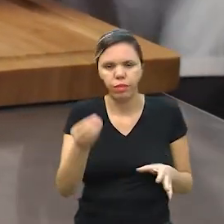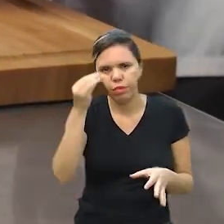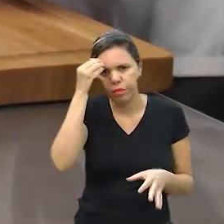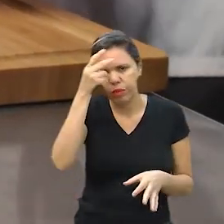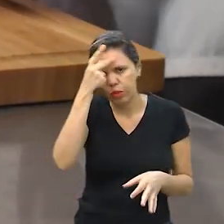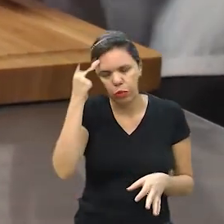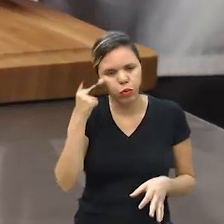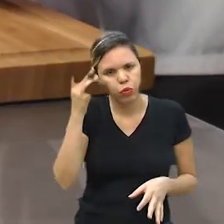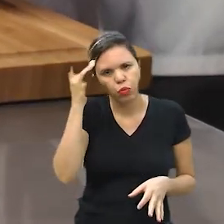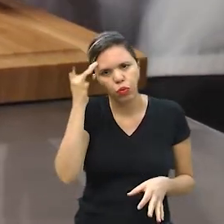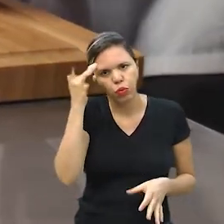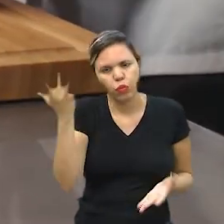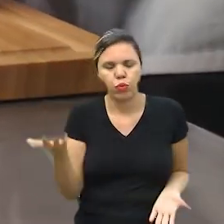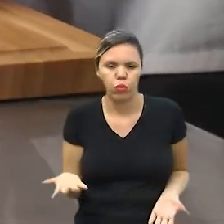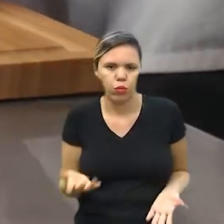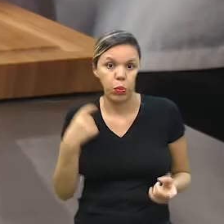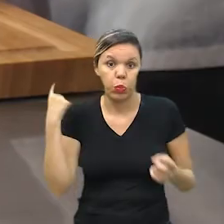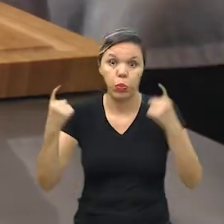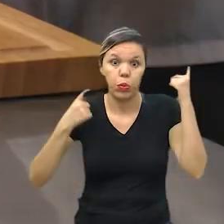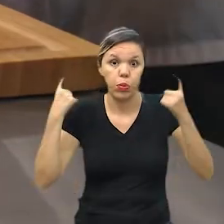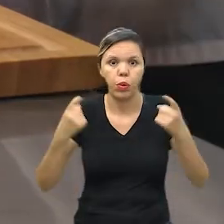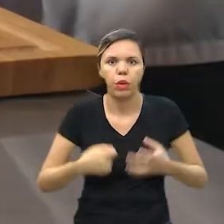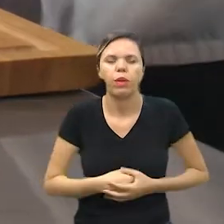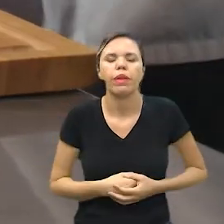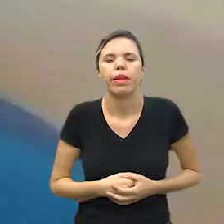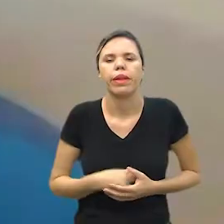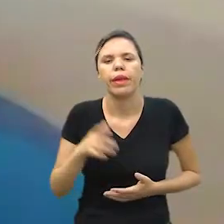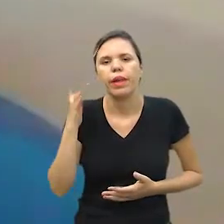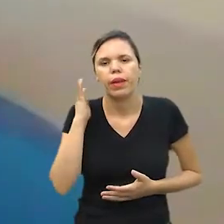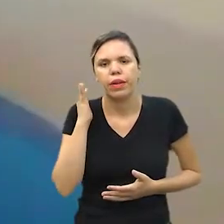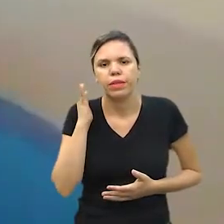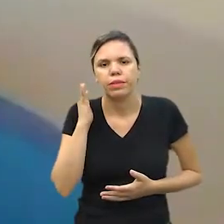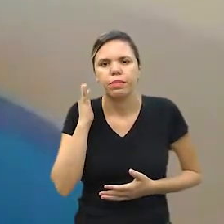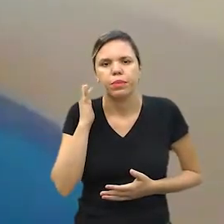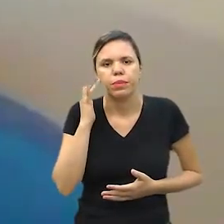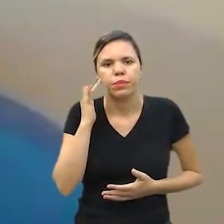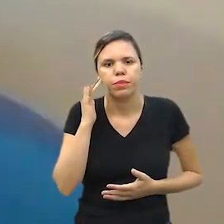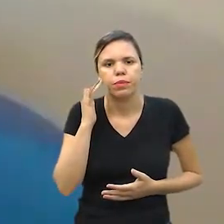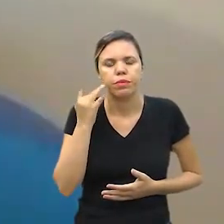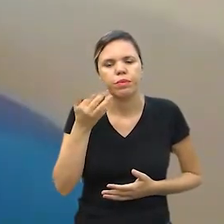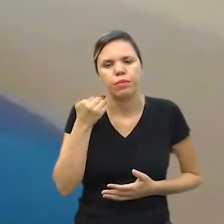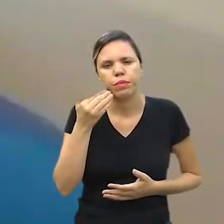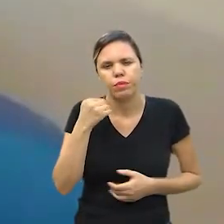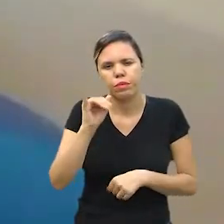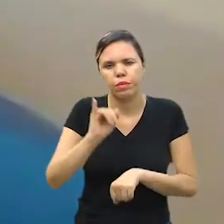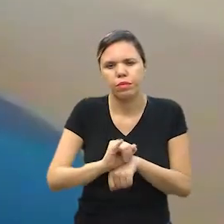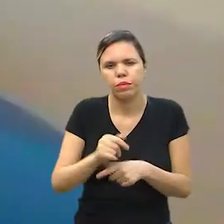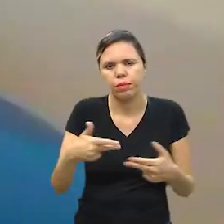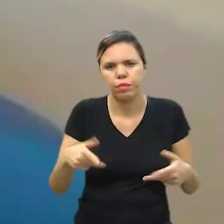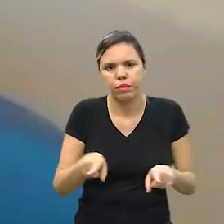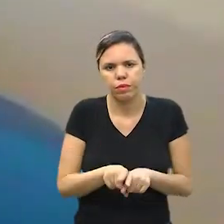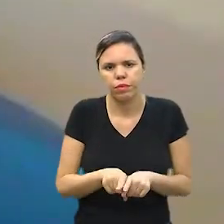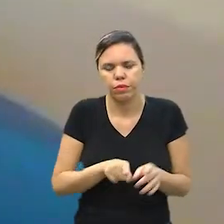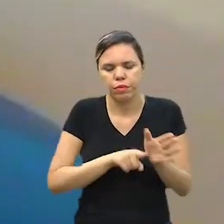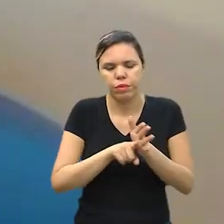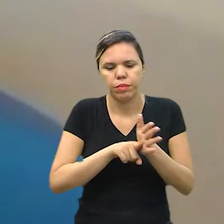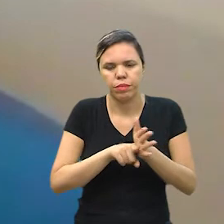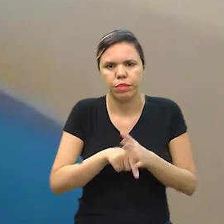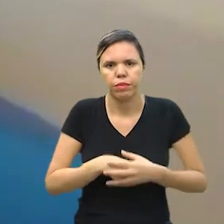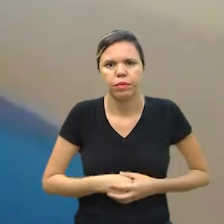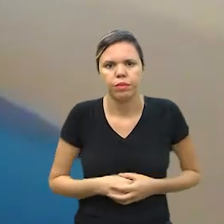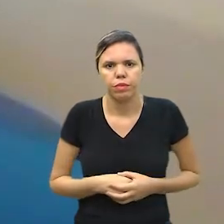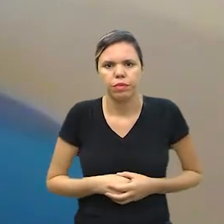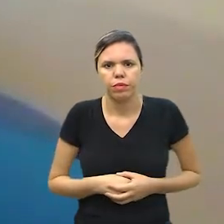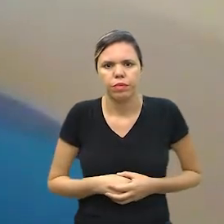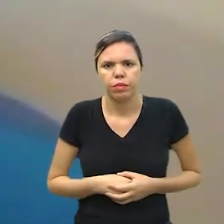mais aguçado as pessoas com mais preocupação, mas eu acho que quando a gente pega relatórios internacionais, quando a gente pega